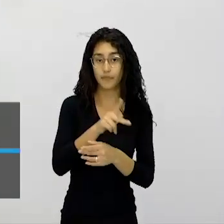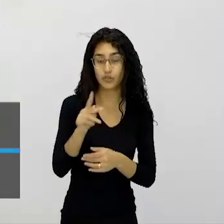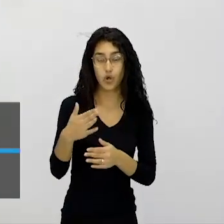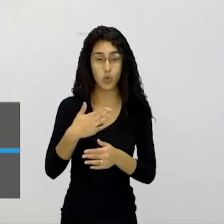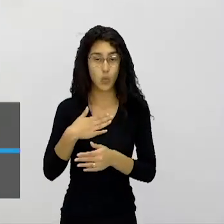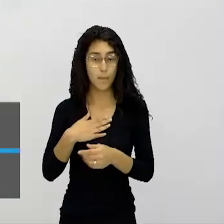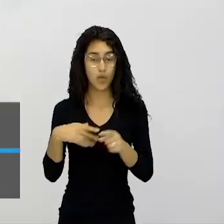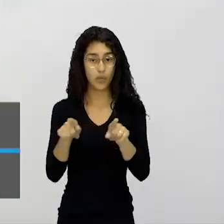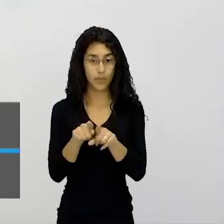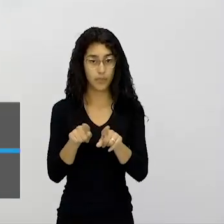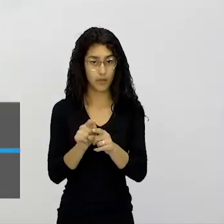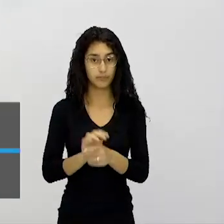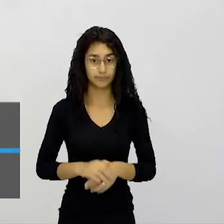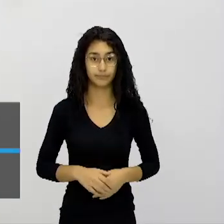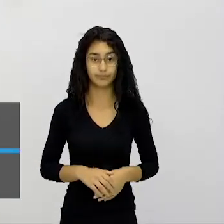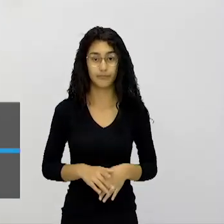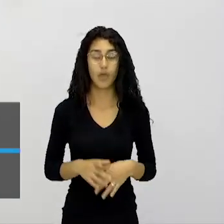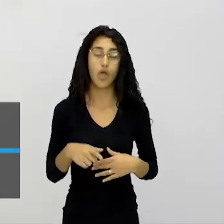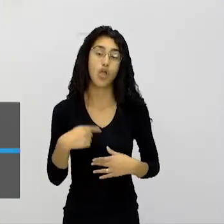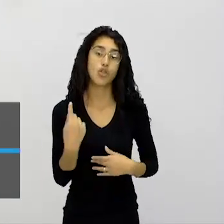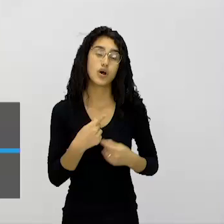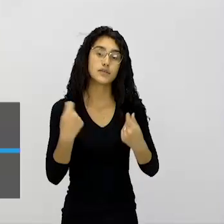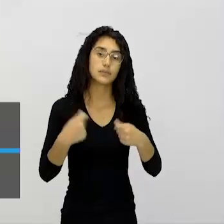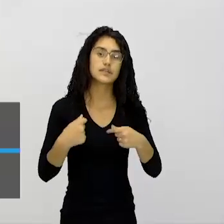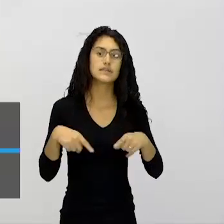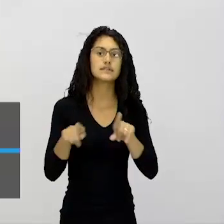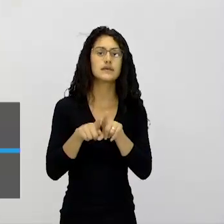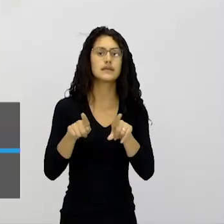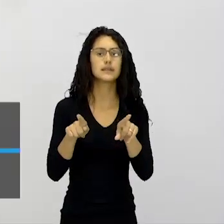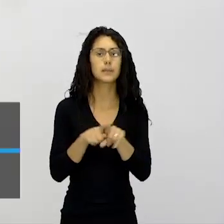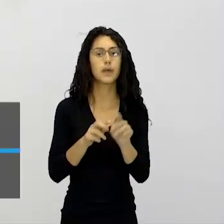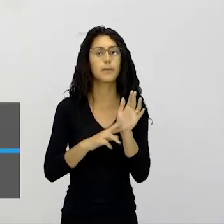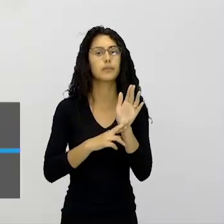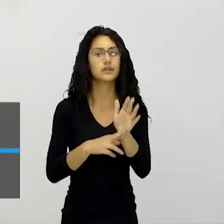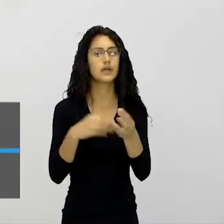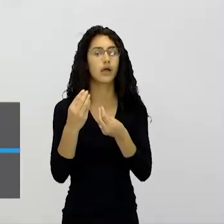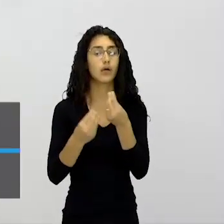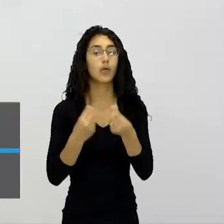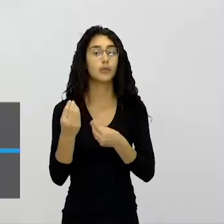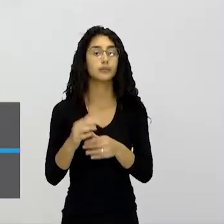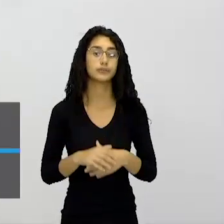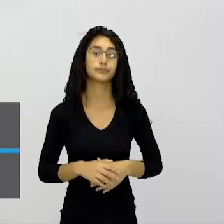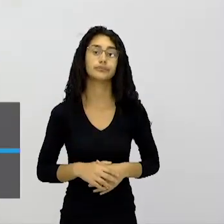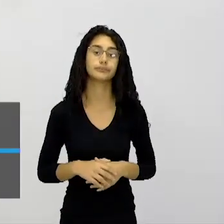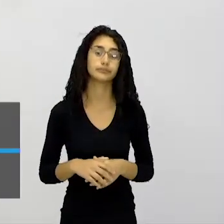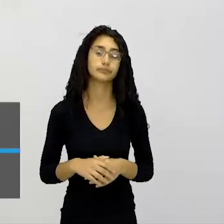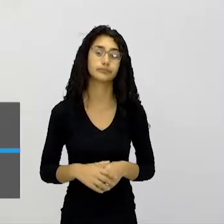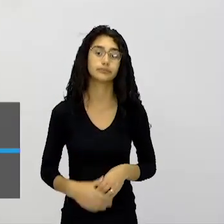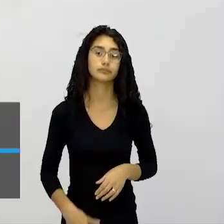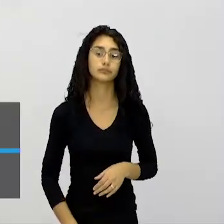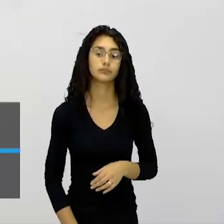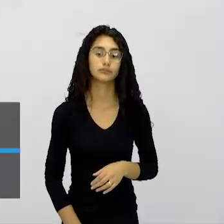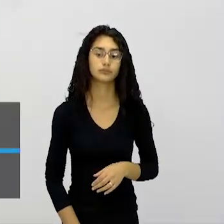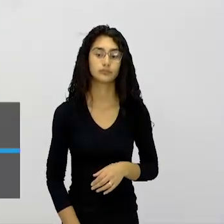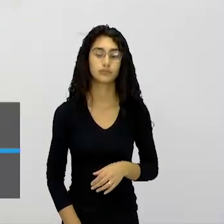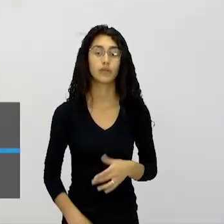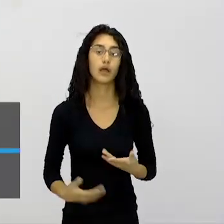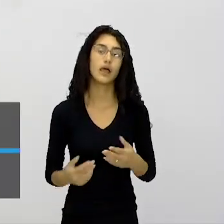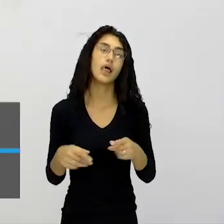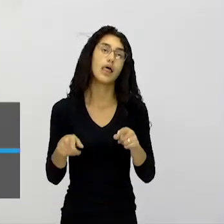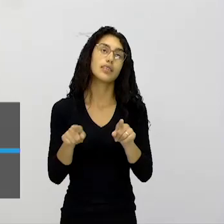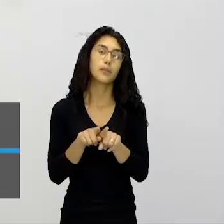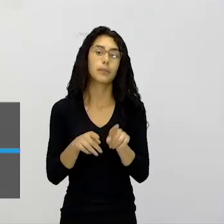comigo mesmo, né? A gente tem que mostrar que também faz um pouco isso. É muita questão da mãe e do